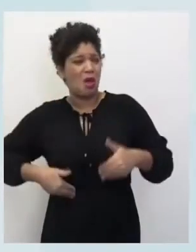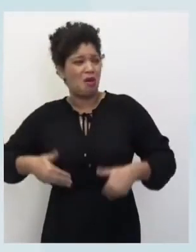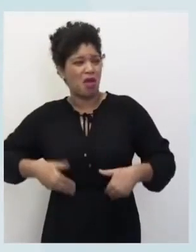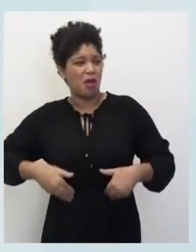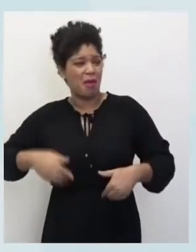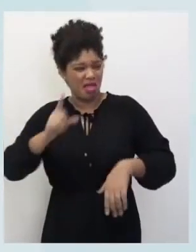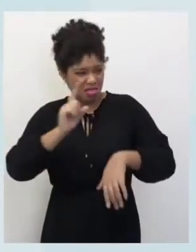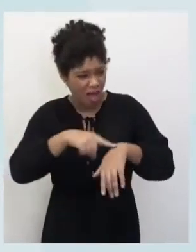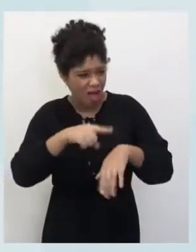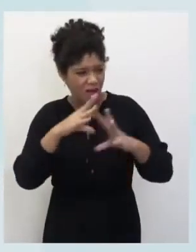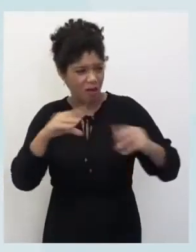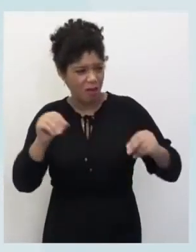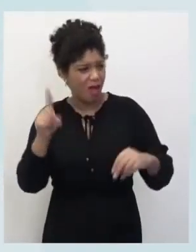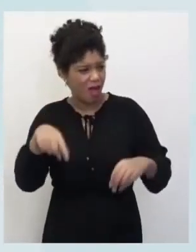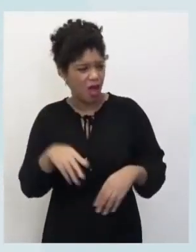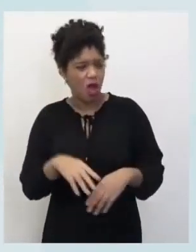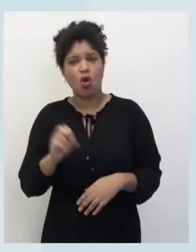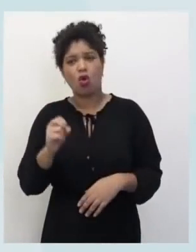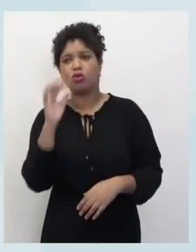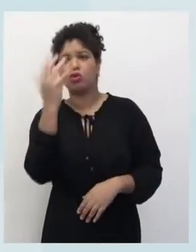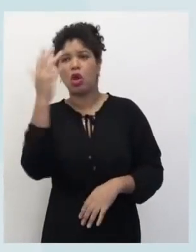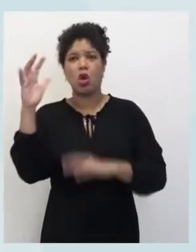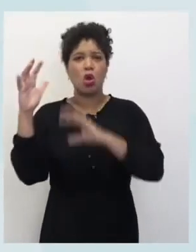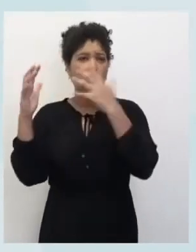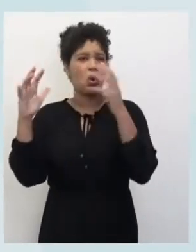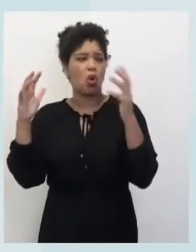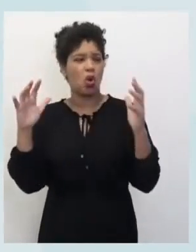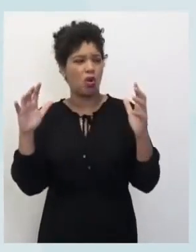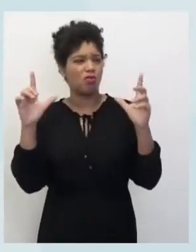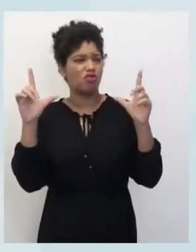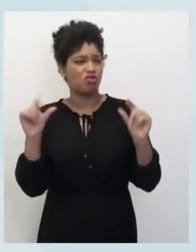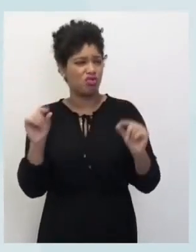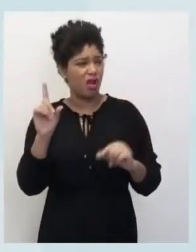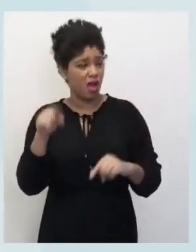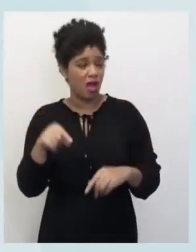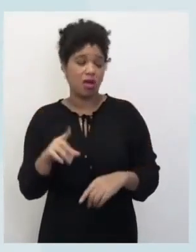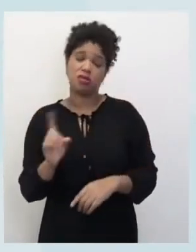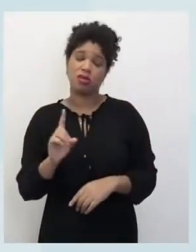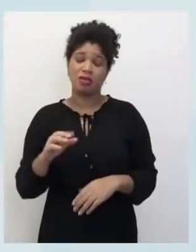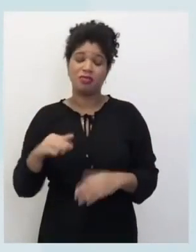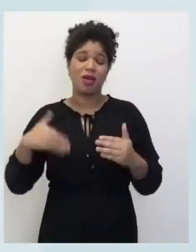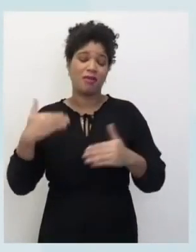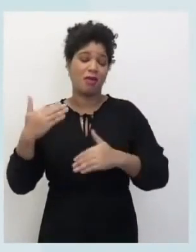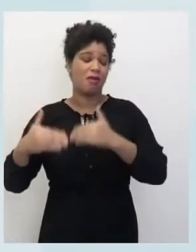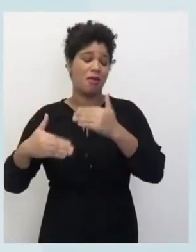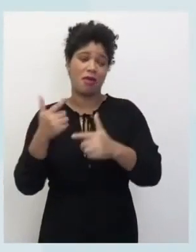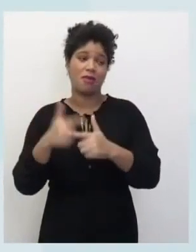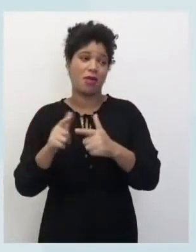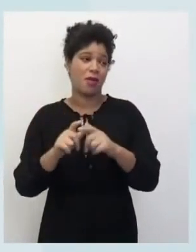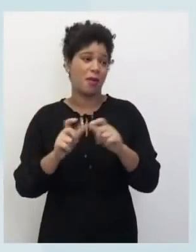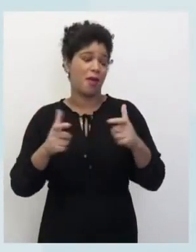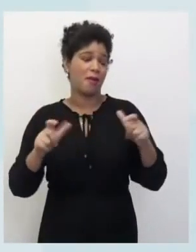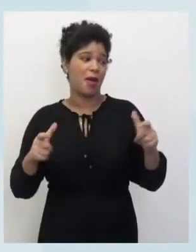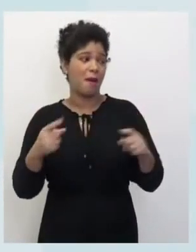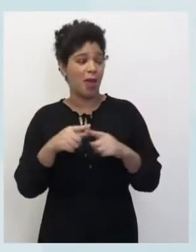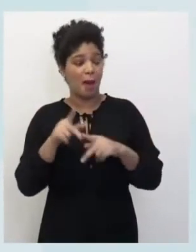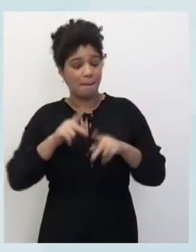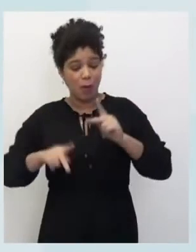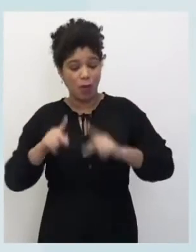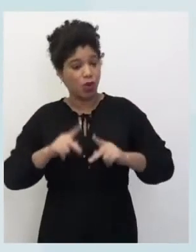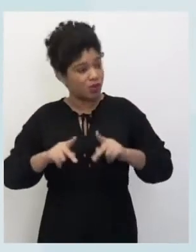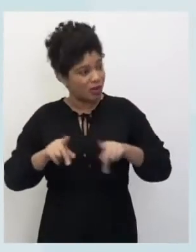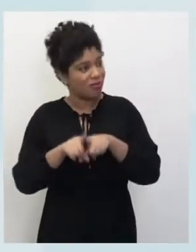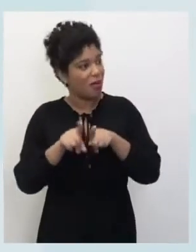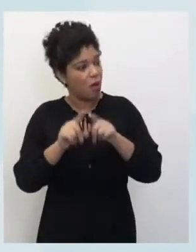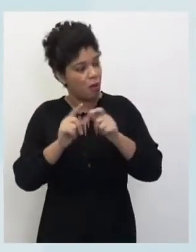outros problemas globais, ficando melhores. Teremos cada vez mais problemas, pois a população mundial está